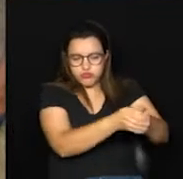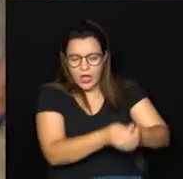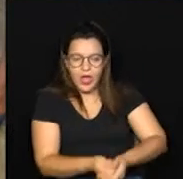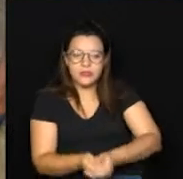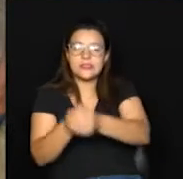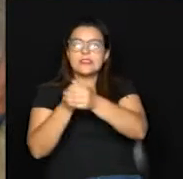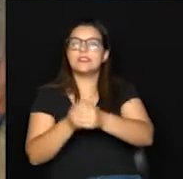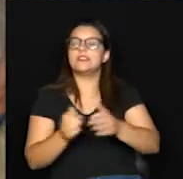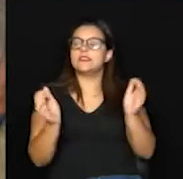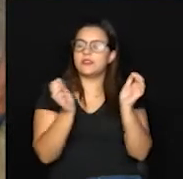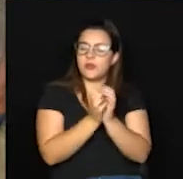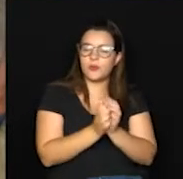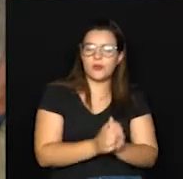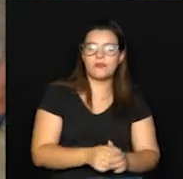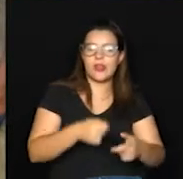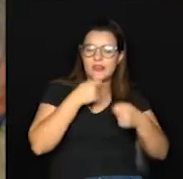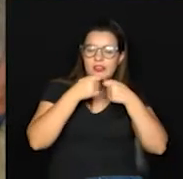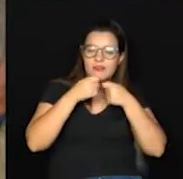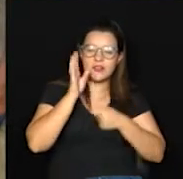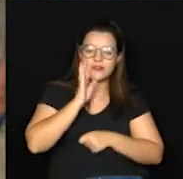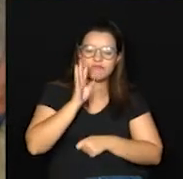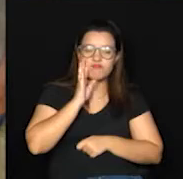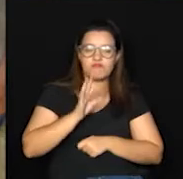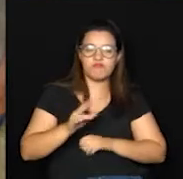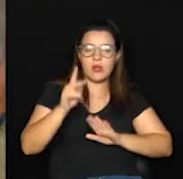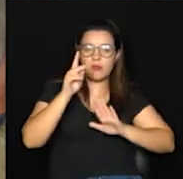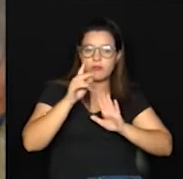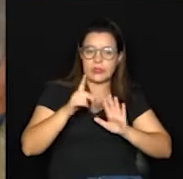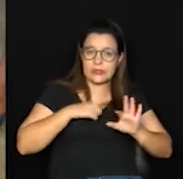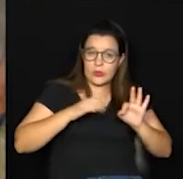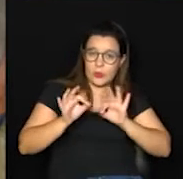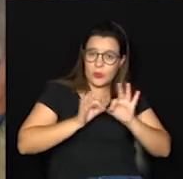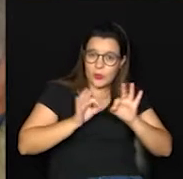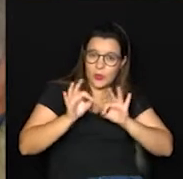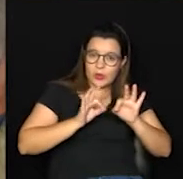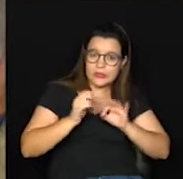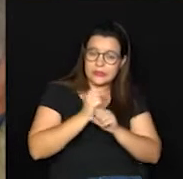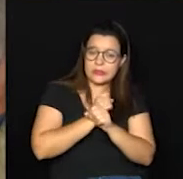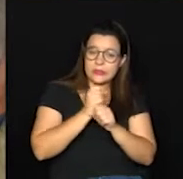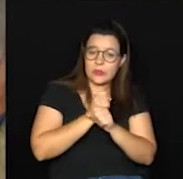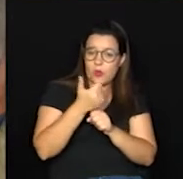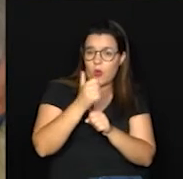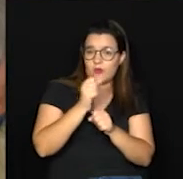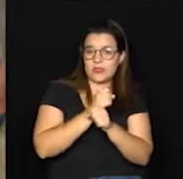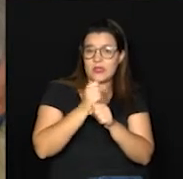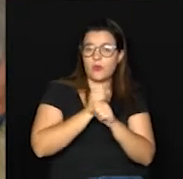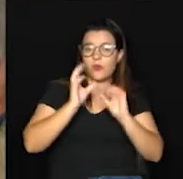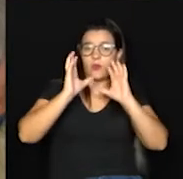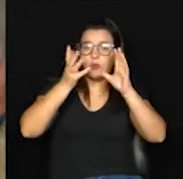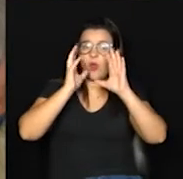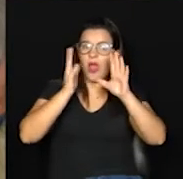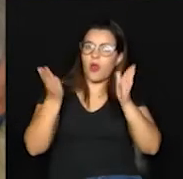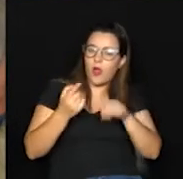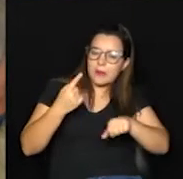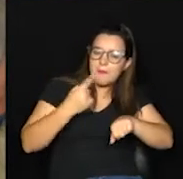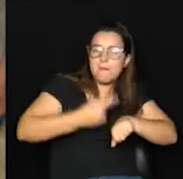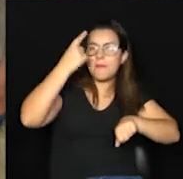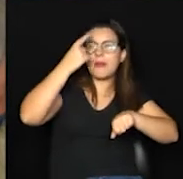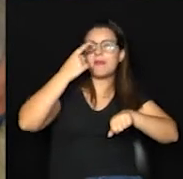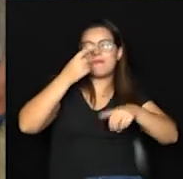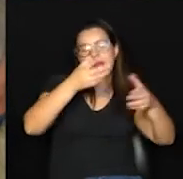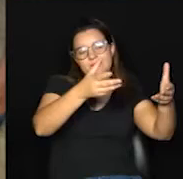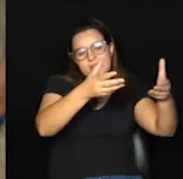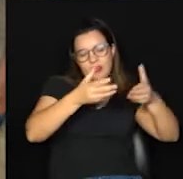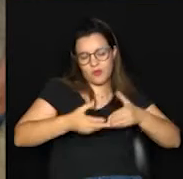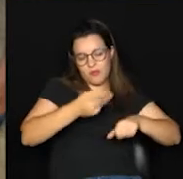partidaça. Muito legal essa entrevista. Então é um projeto que já tem 11 anos da cidade de Campinas e que conquistou esse primeiro título